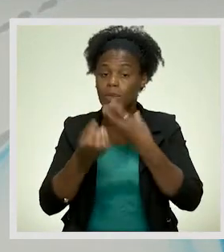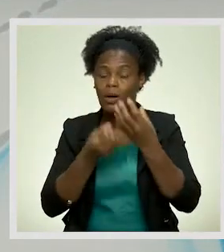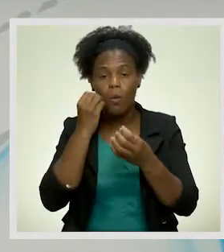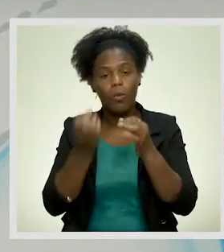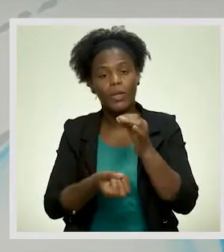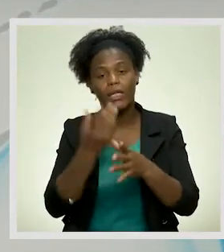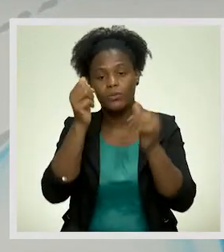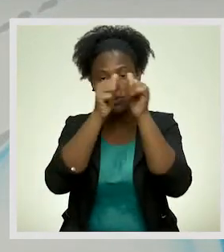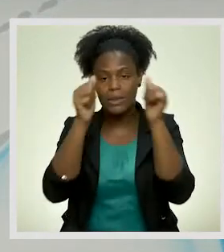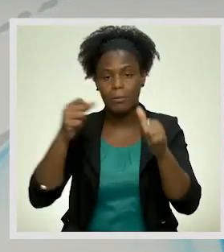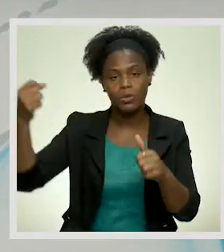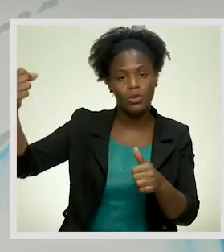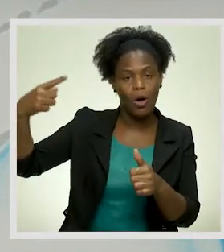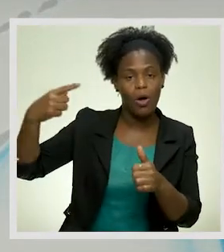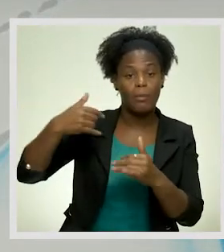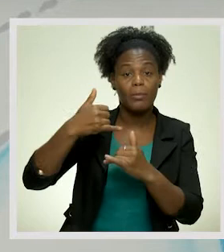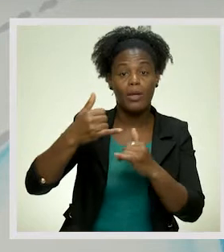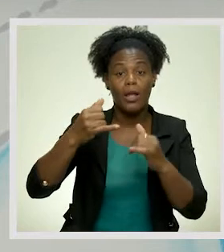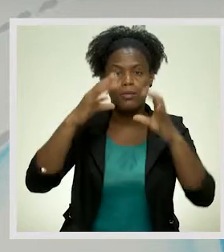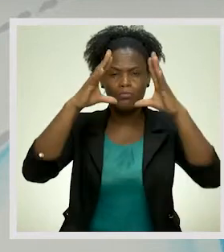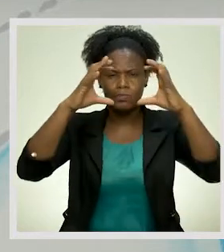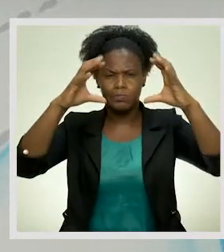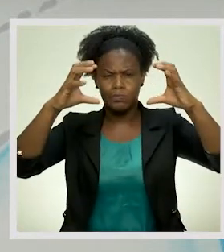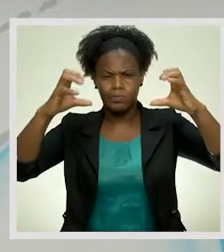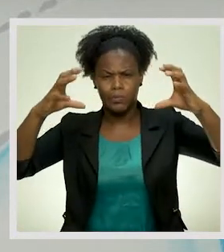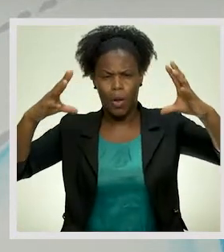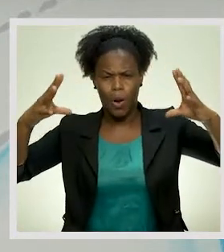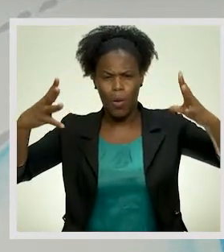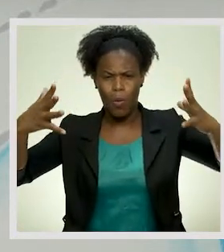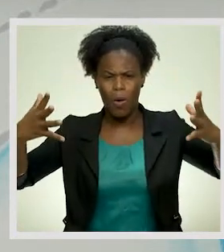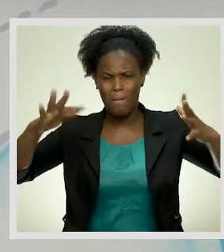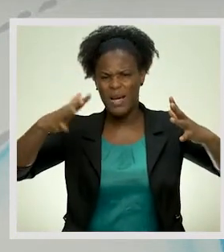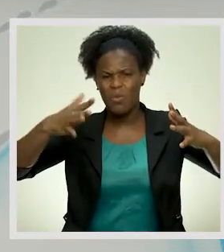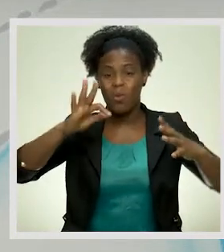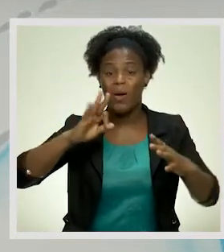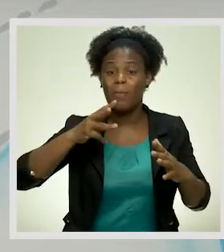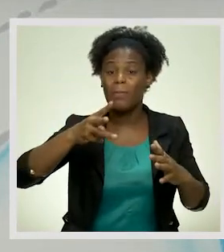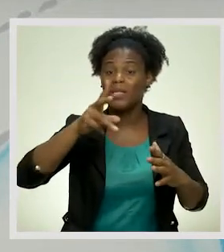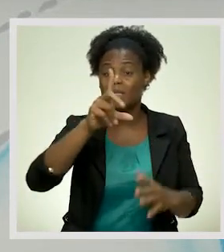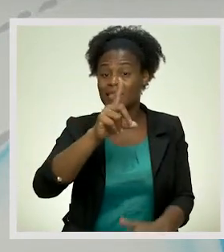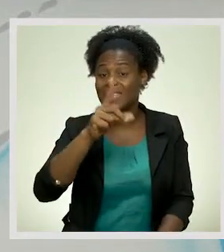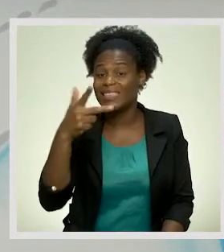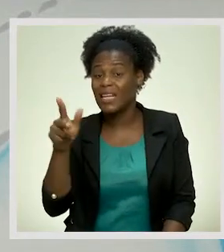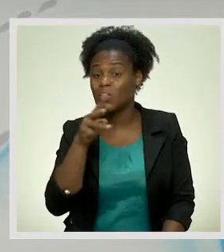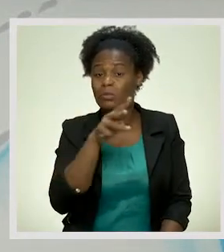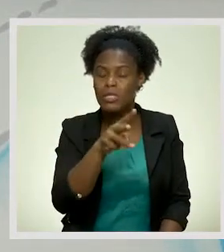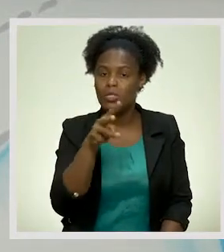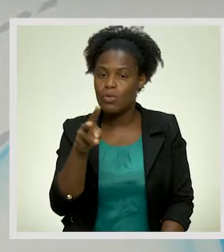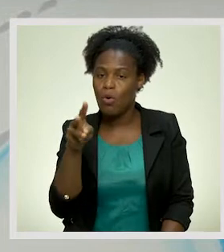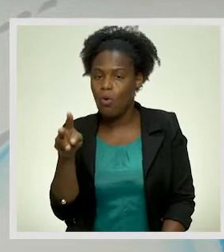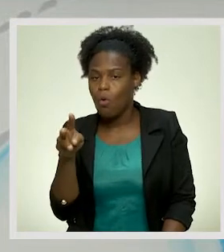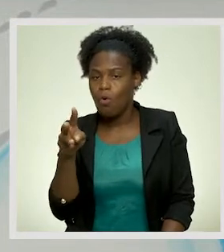sistema solar a partir de uma grande nébula, há cerca de 4.600 milhões